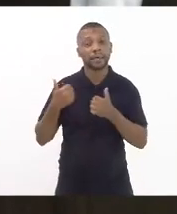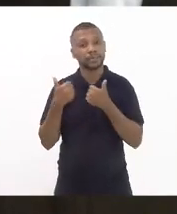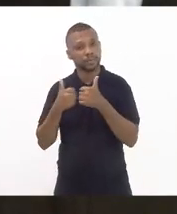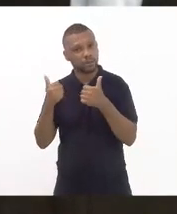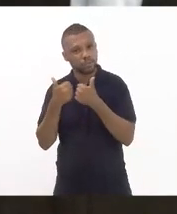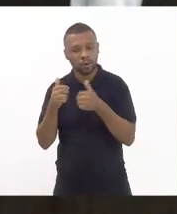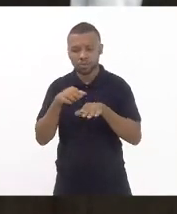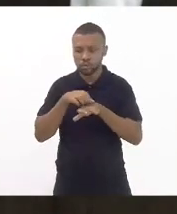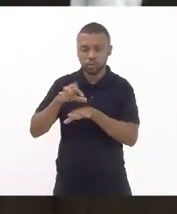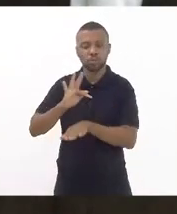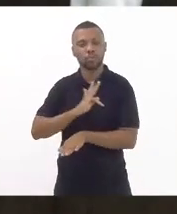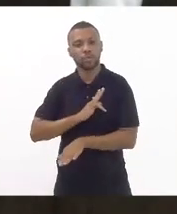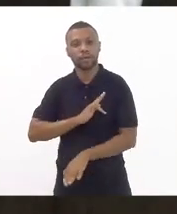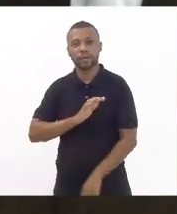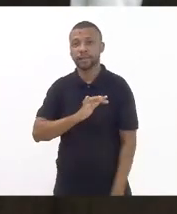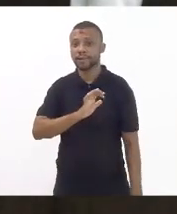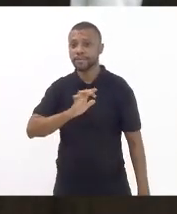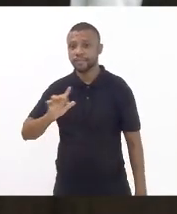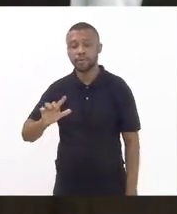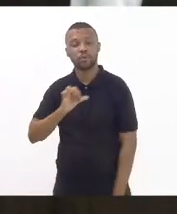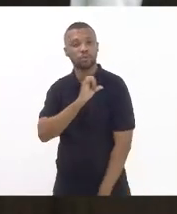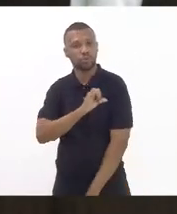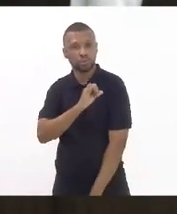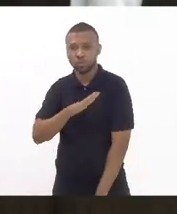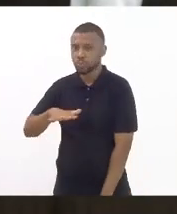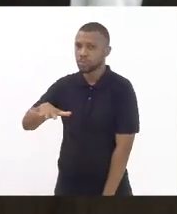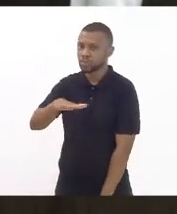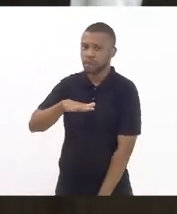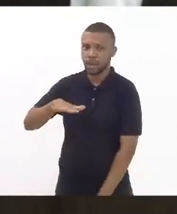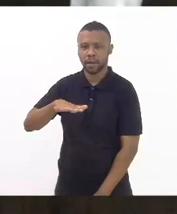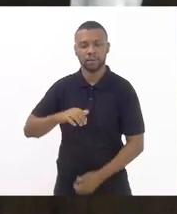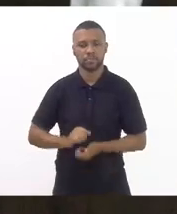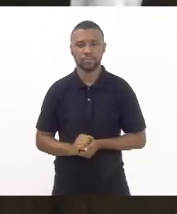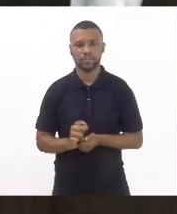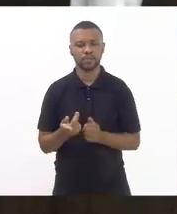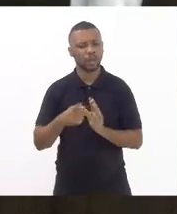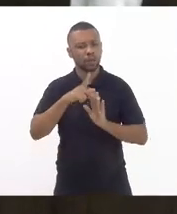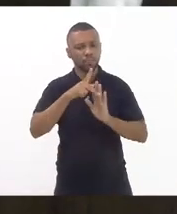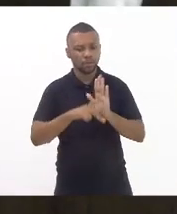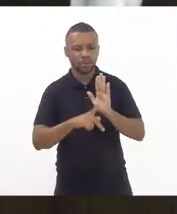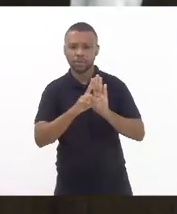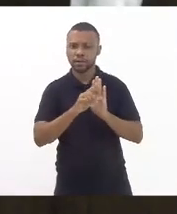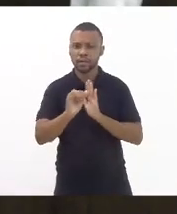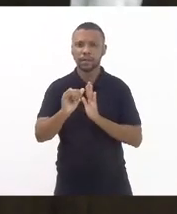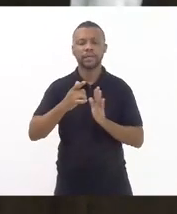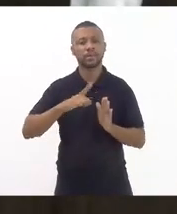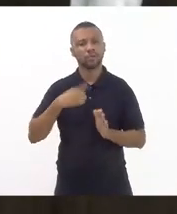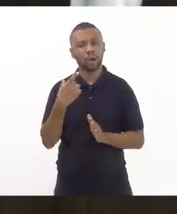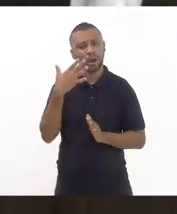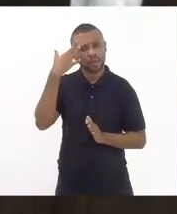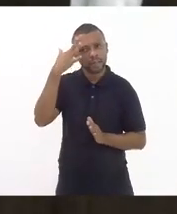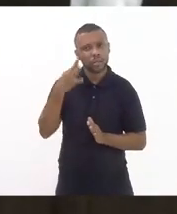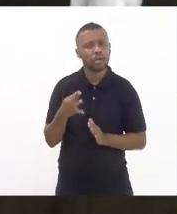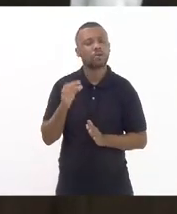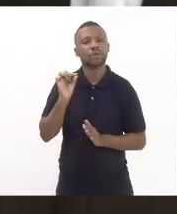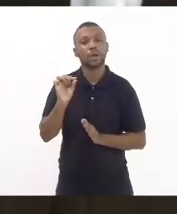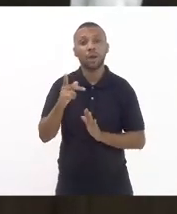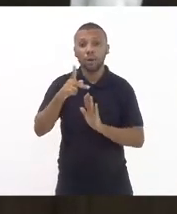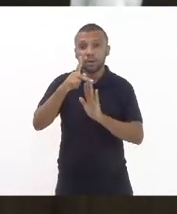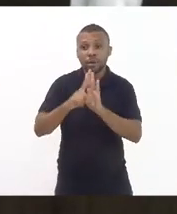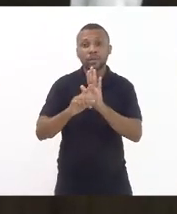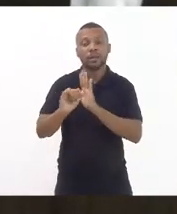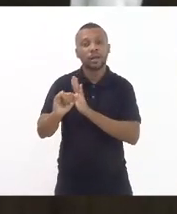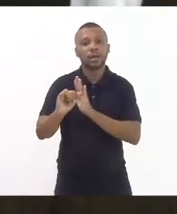civis no âmbito do Estado do Rio de Janeiro. Um projeto, senhor presidente, que entendemos aqui é um projeto